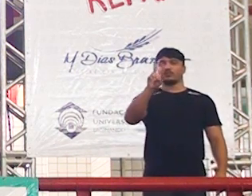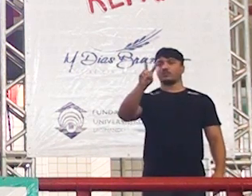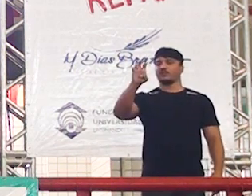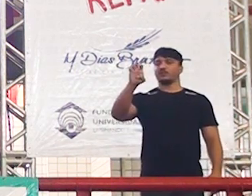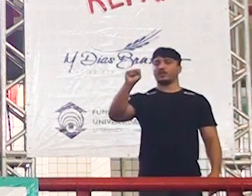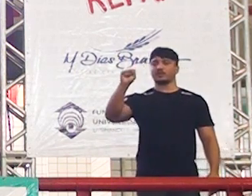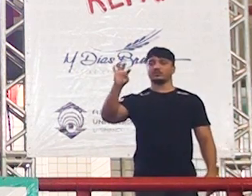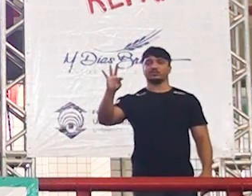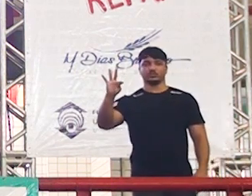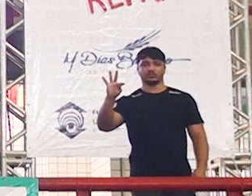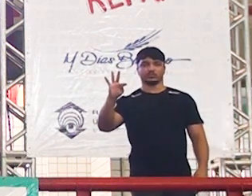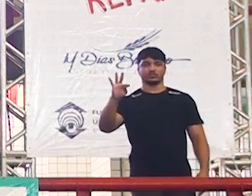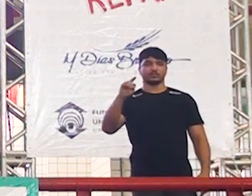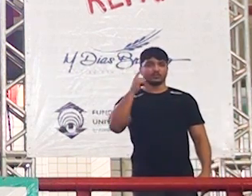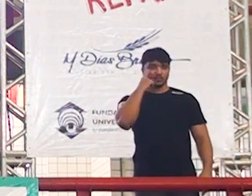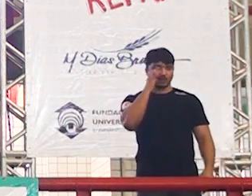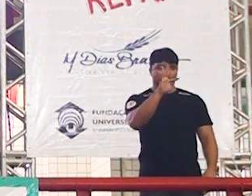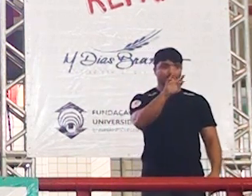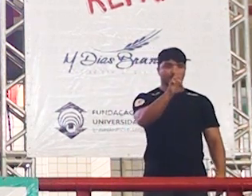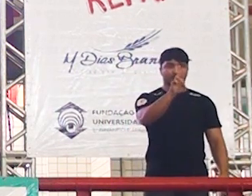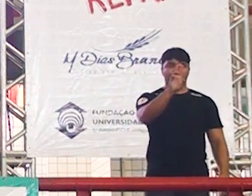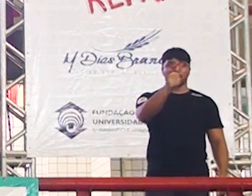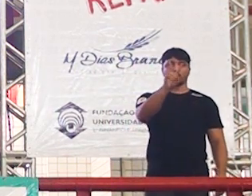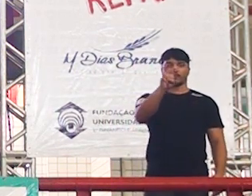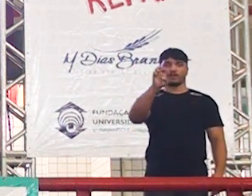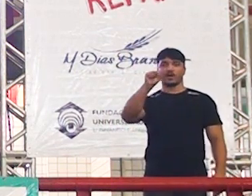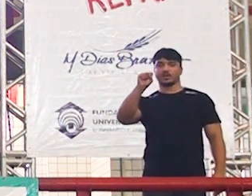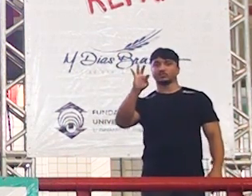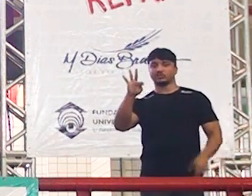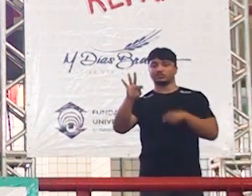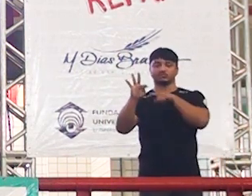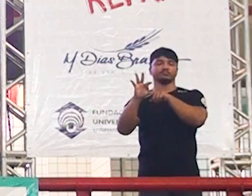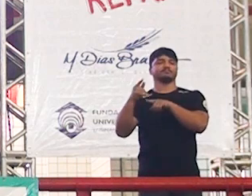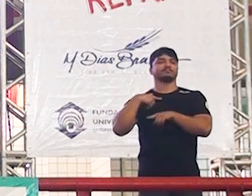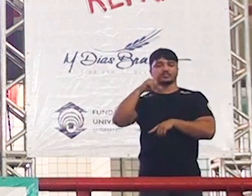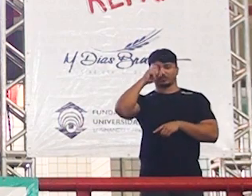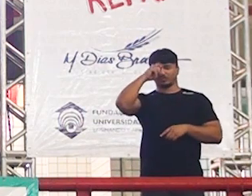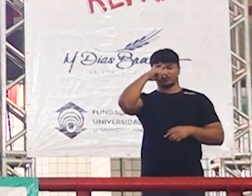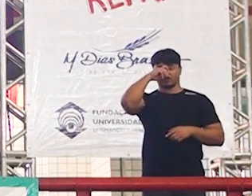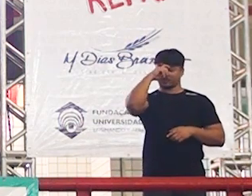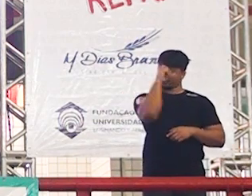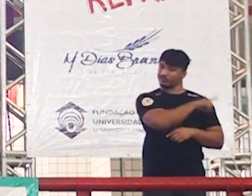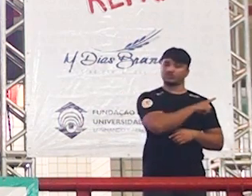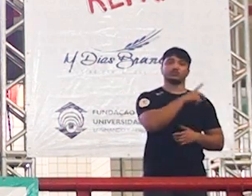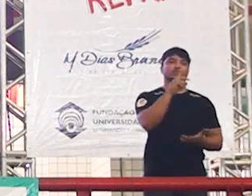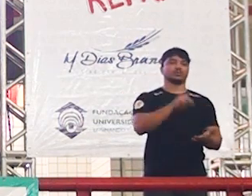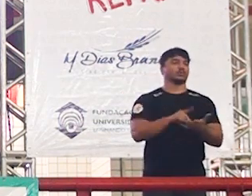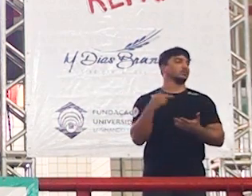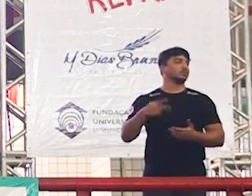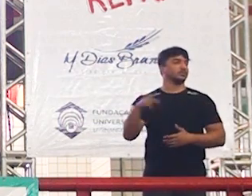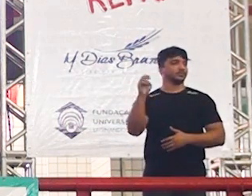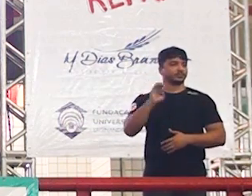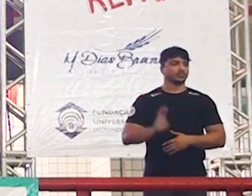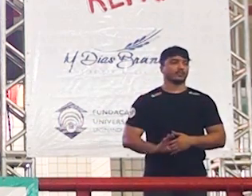FUVEST. A FUVEST é uma das provas mais difíceis do país.